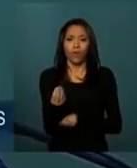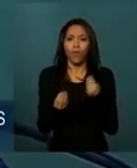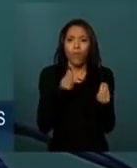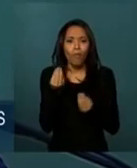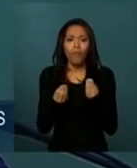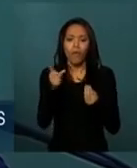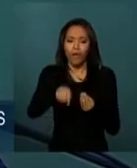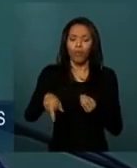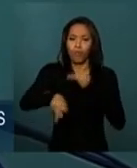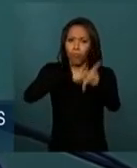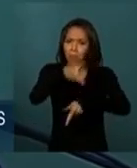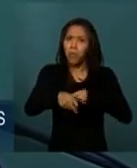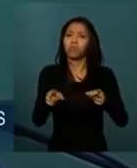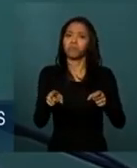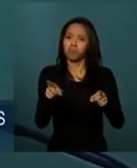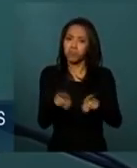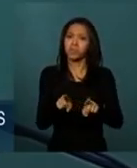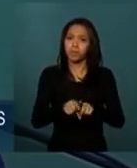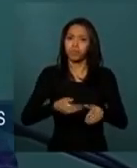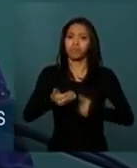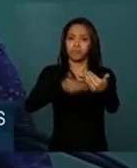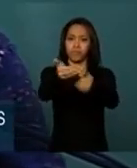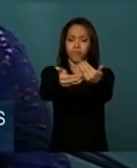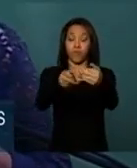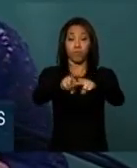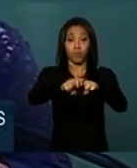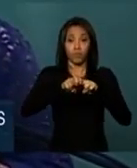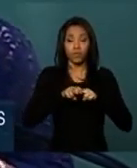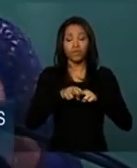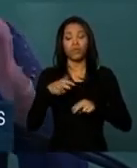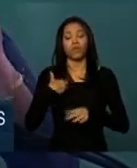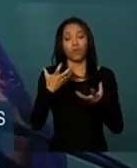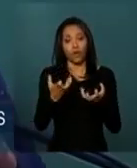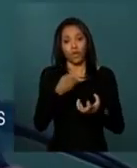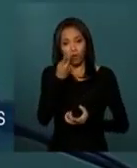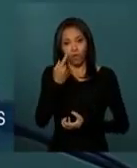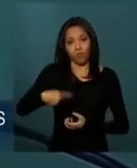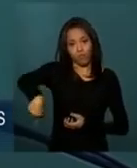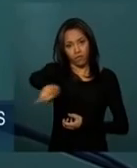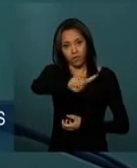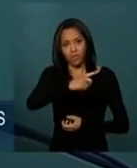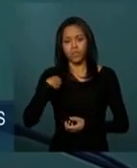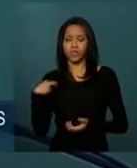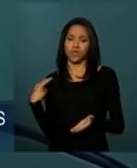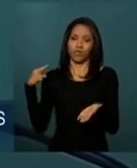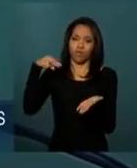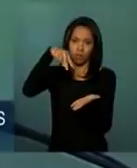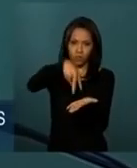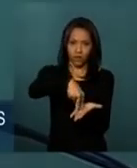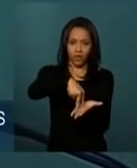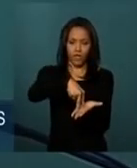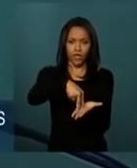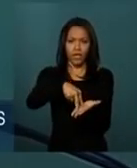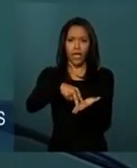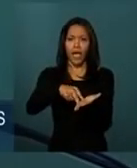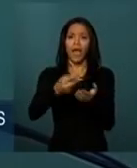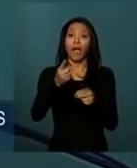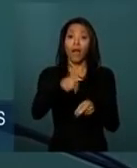um povo desenvolvido. Por isso, eu quero dizer que eu vim aqui lançar esse metrô